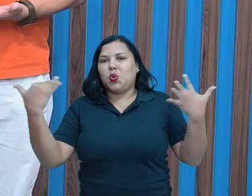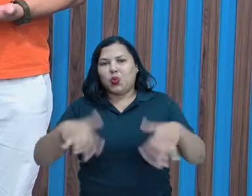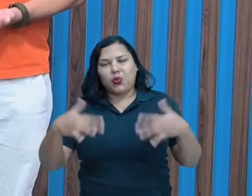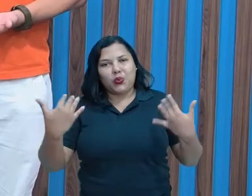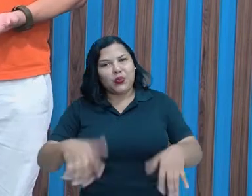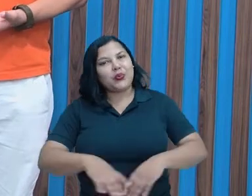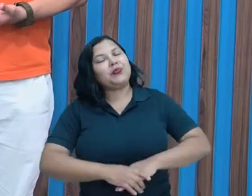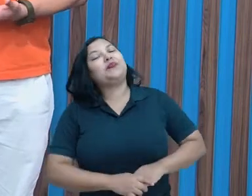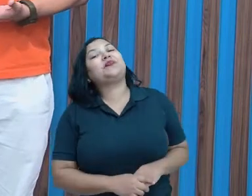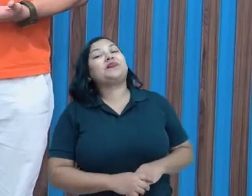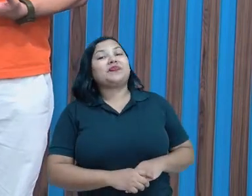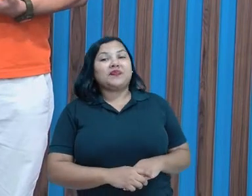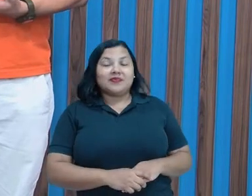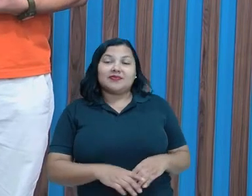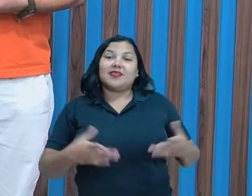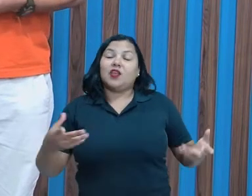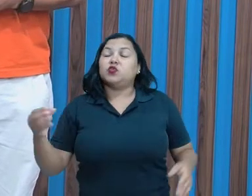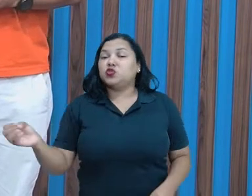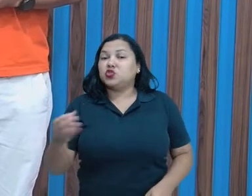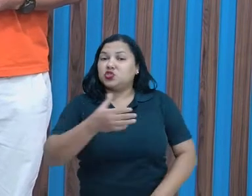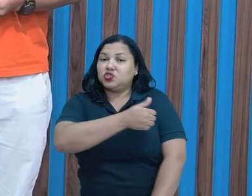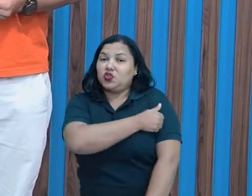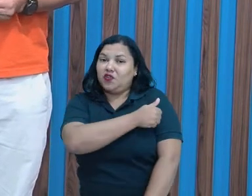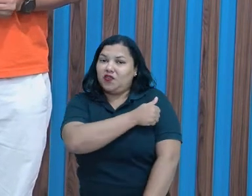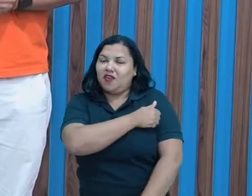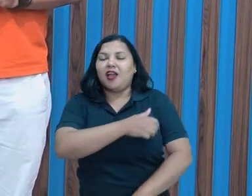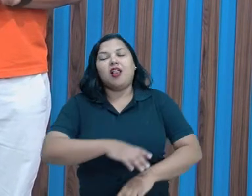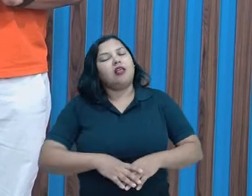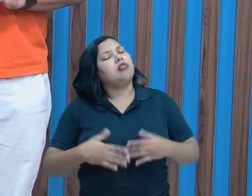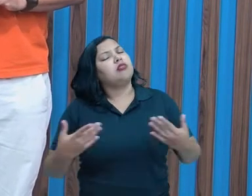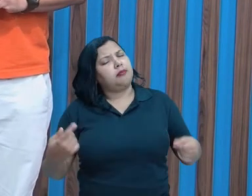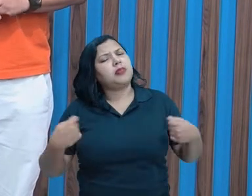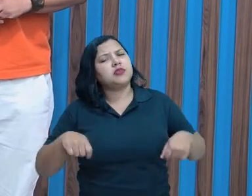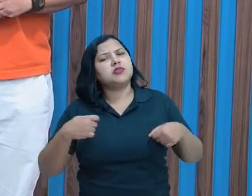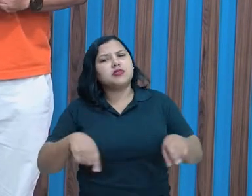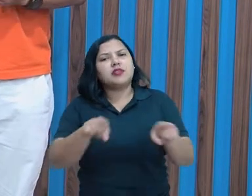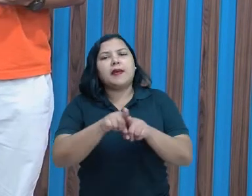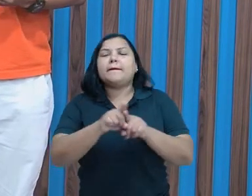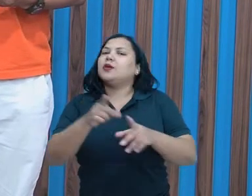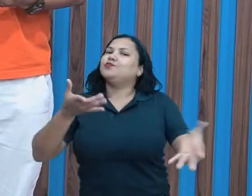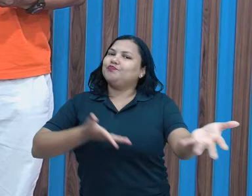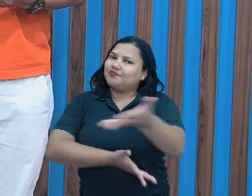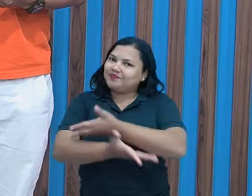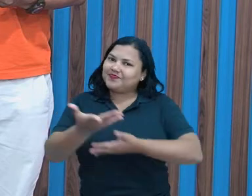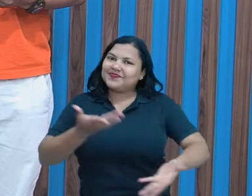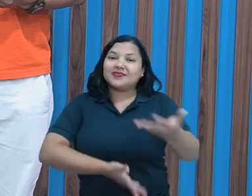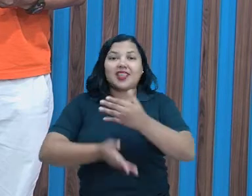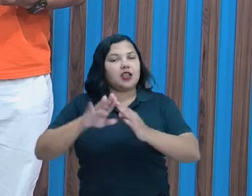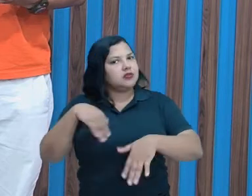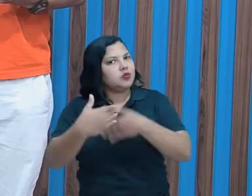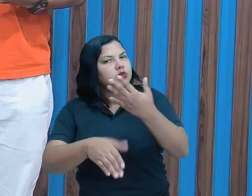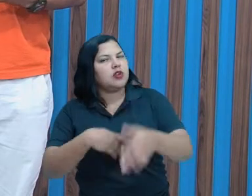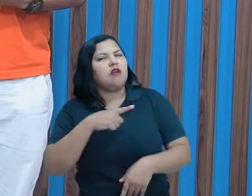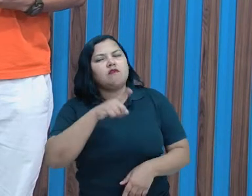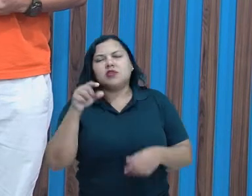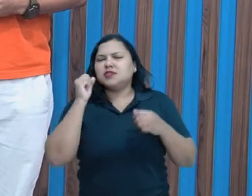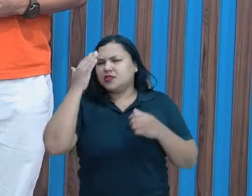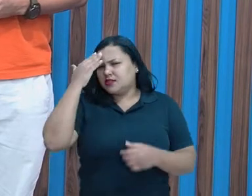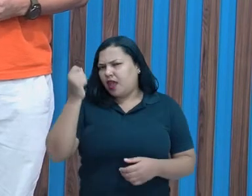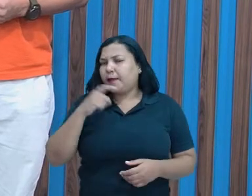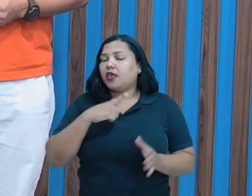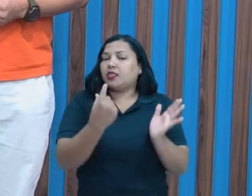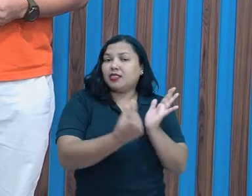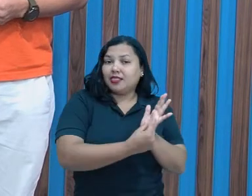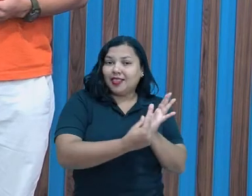continuar interagindo esse ano. Os novatos também têm que estar por dentro, tá? Você deve saber que tem o nosso aplicativo